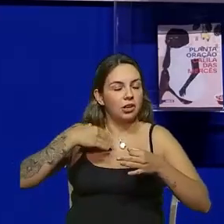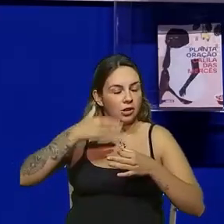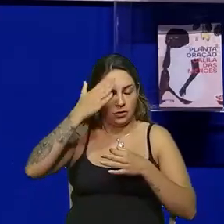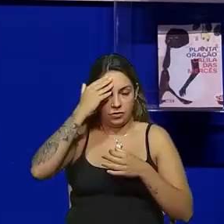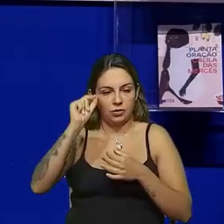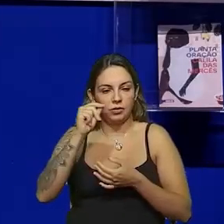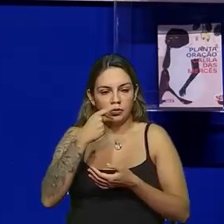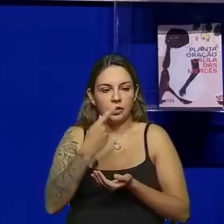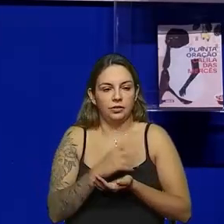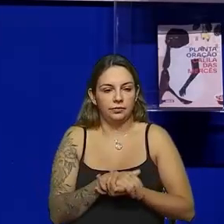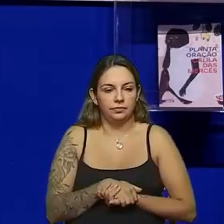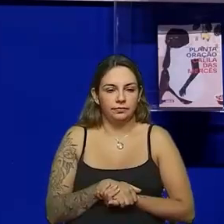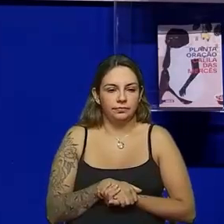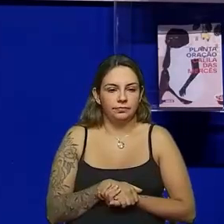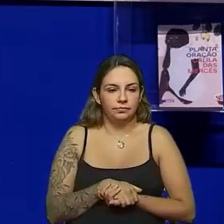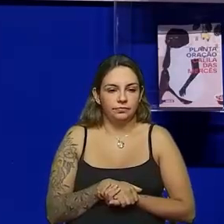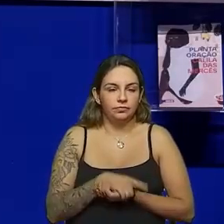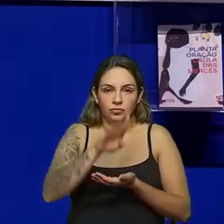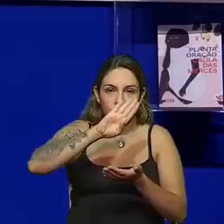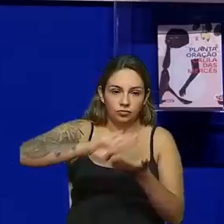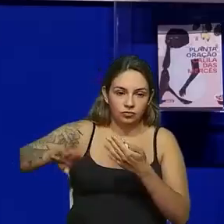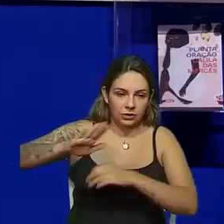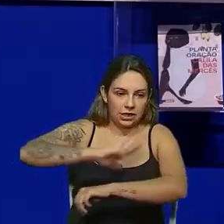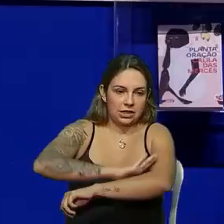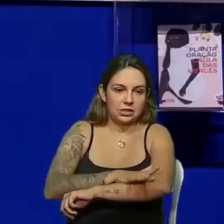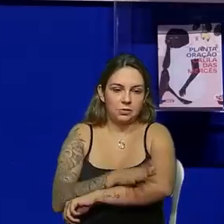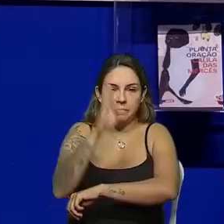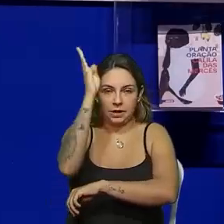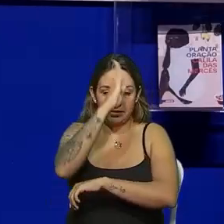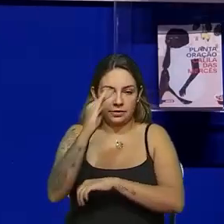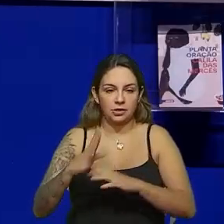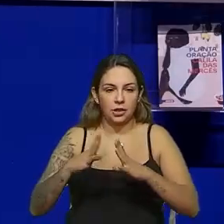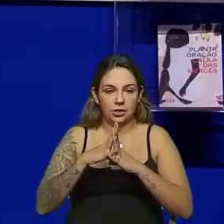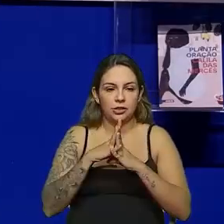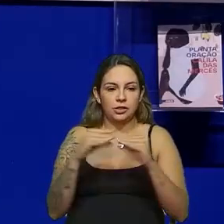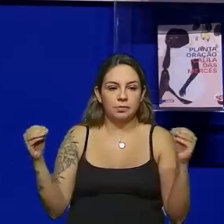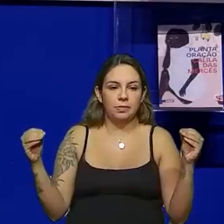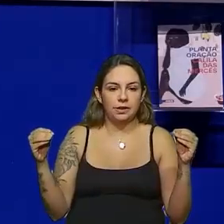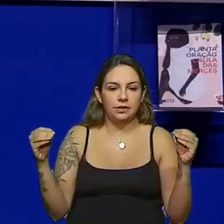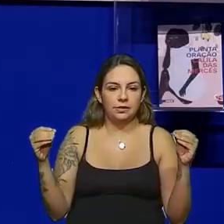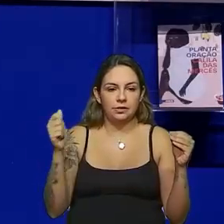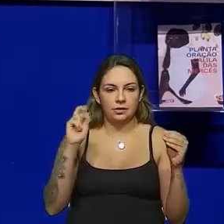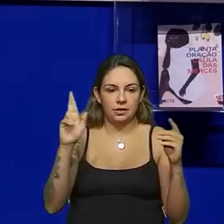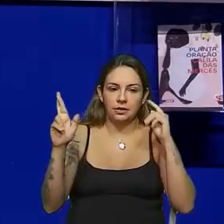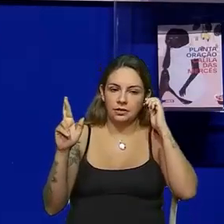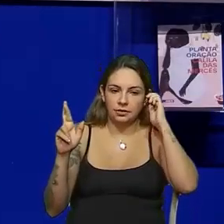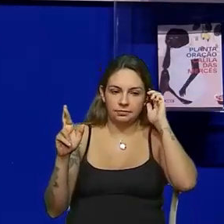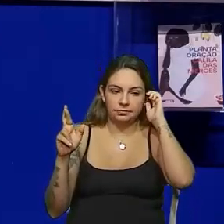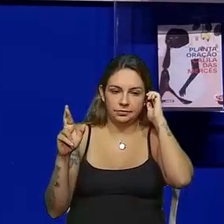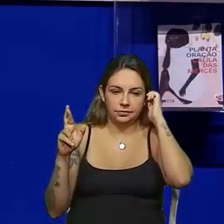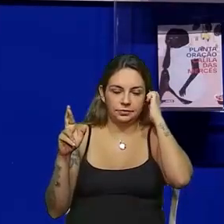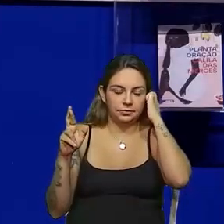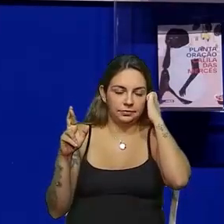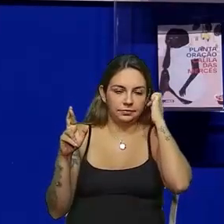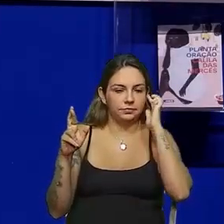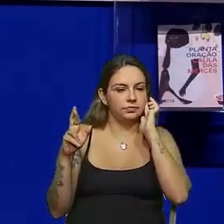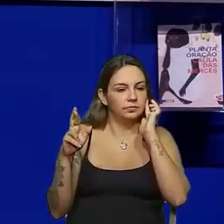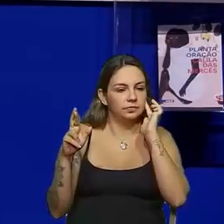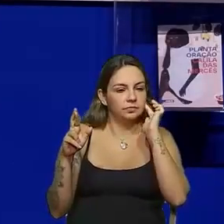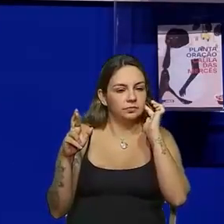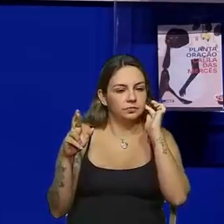sei o que eu estou falando. Se você tirar o racismo do Brasil, o Brasil desaparece no ar. Eu sei o que eu estou falando.